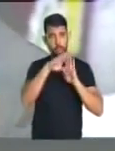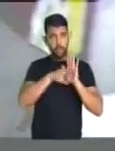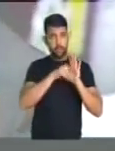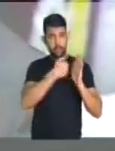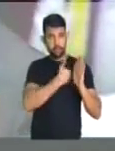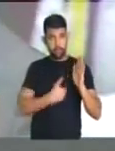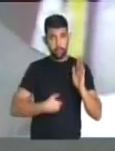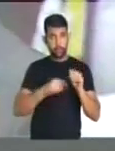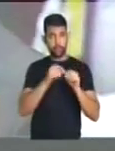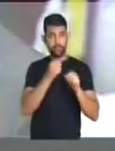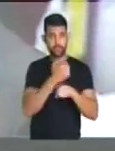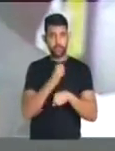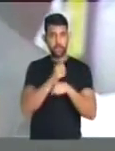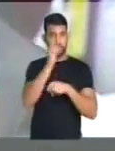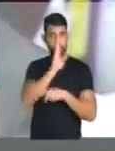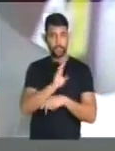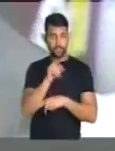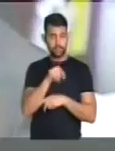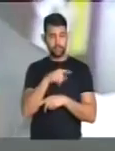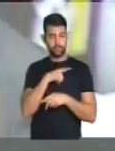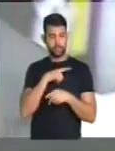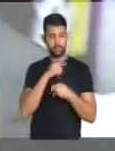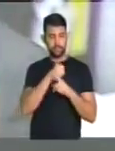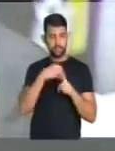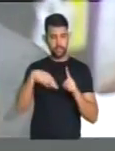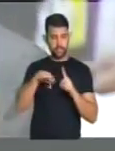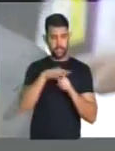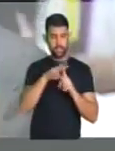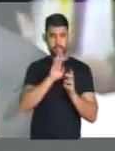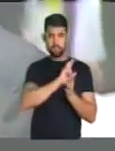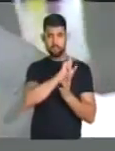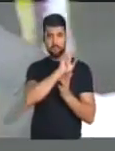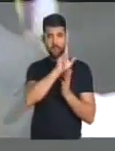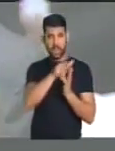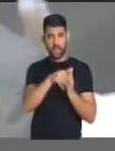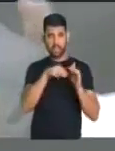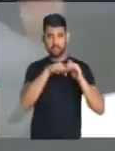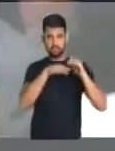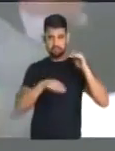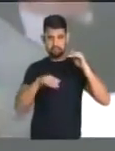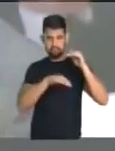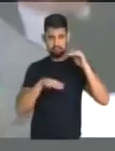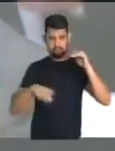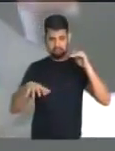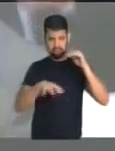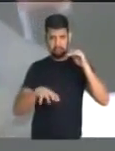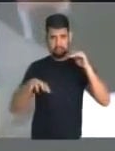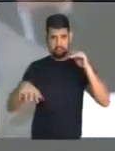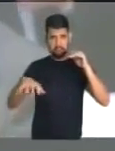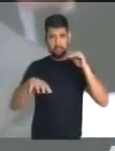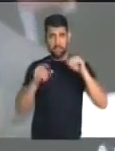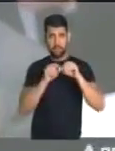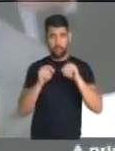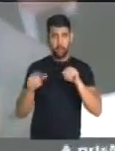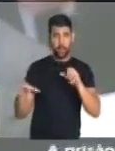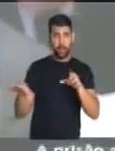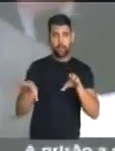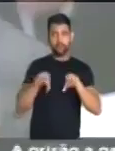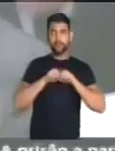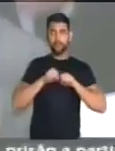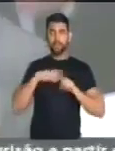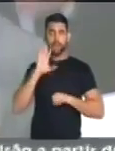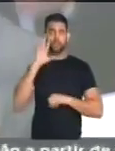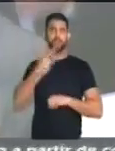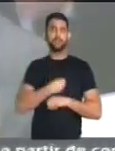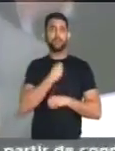no Estado brasileiro, numa sociedade de tantas desigualdades, foram adotadas para